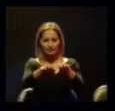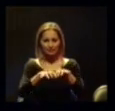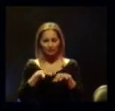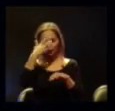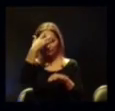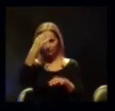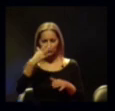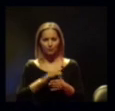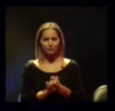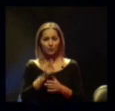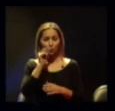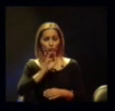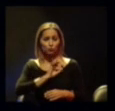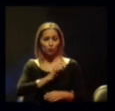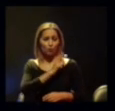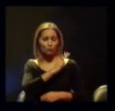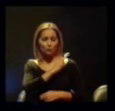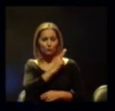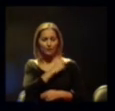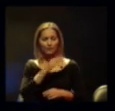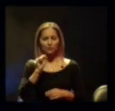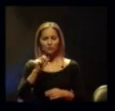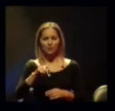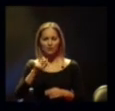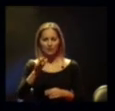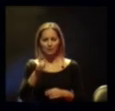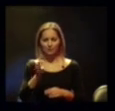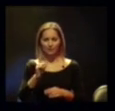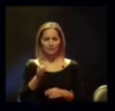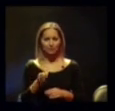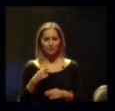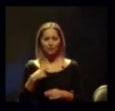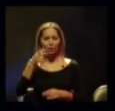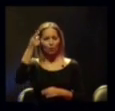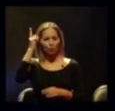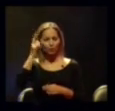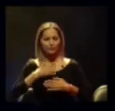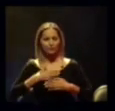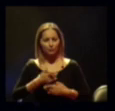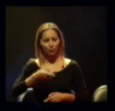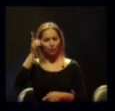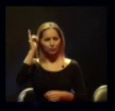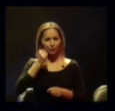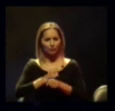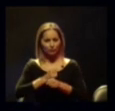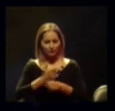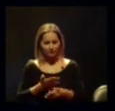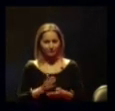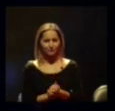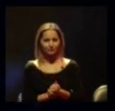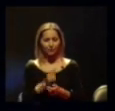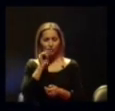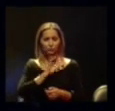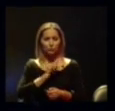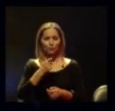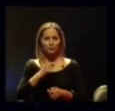Setúbal, Senhores Comandantes da GNR, PSP, Bombeiros Sapadores e Bombeiros Voluntários, Senhor Presidente